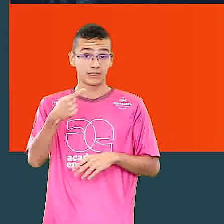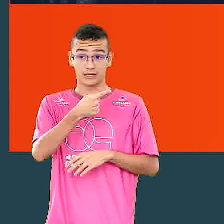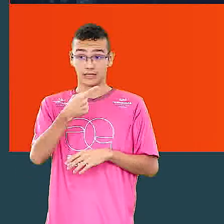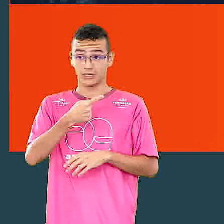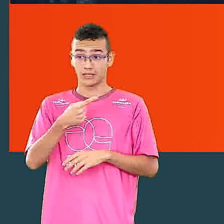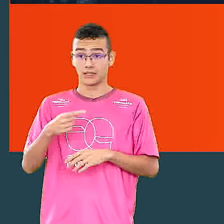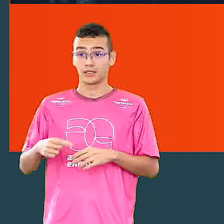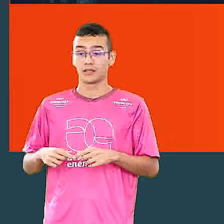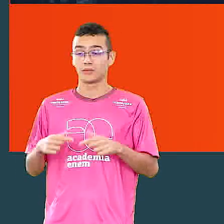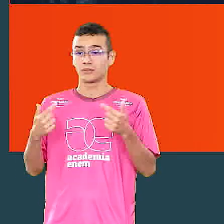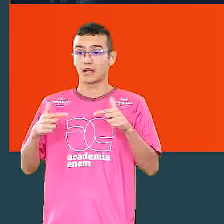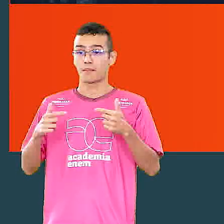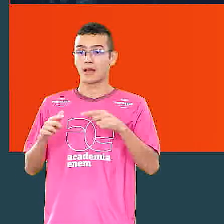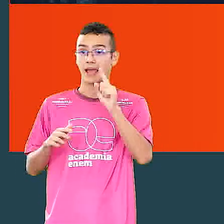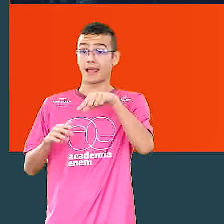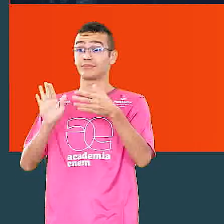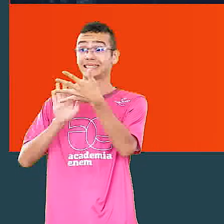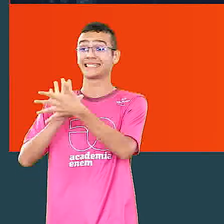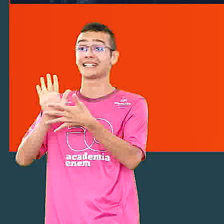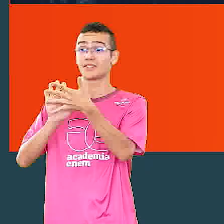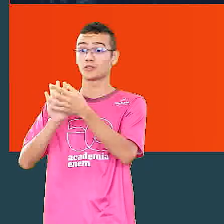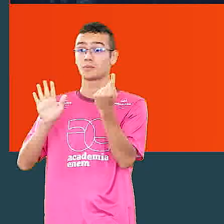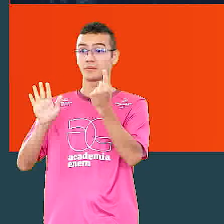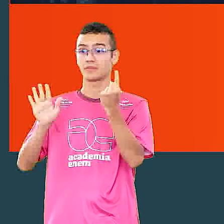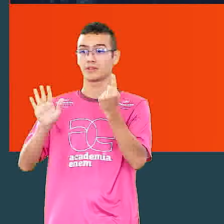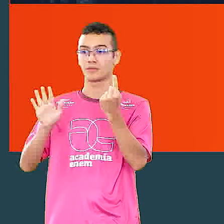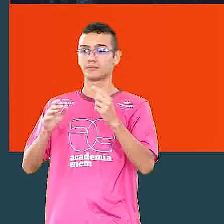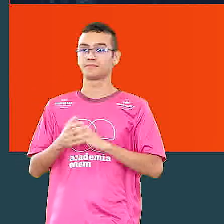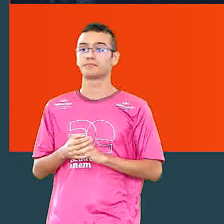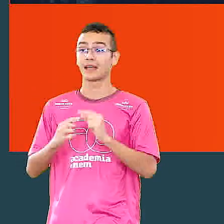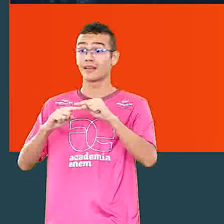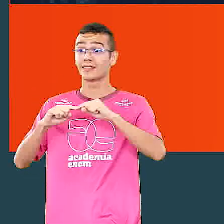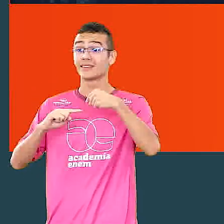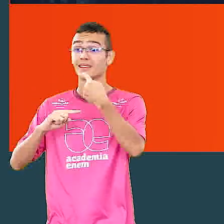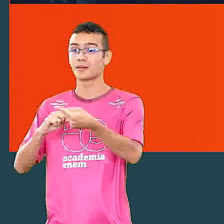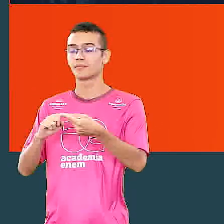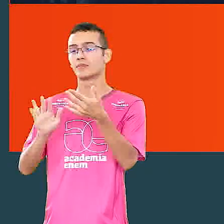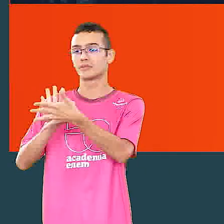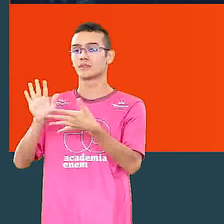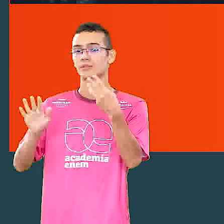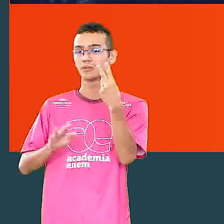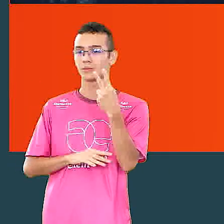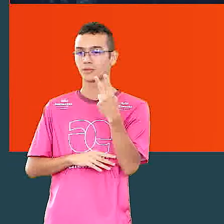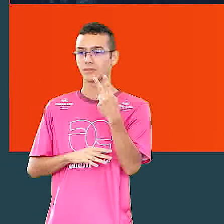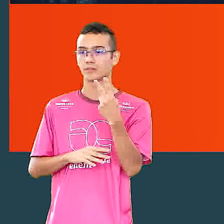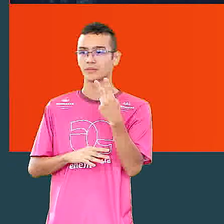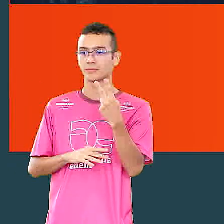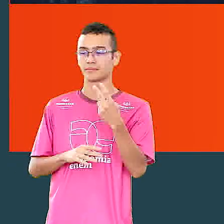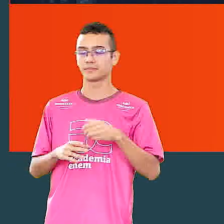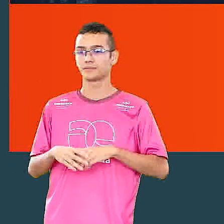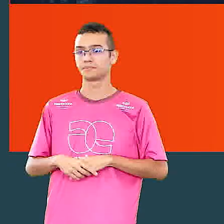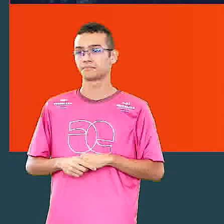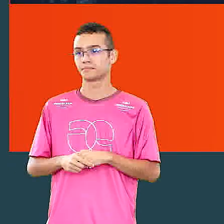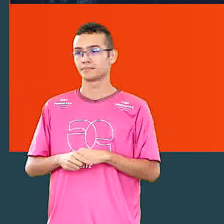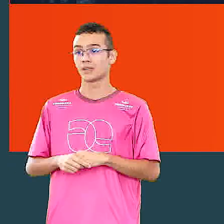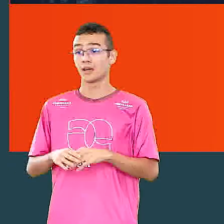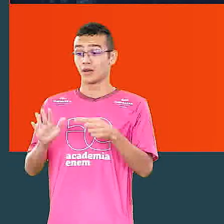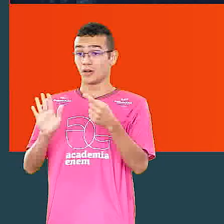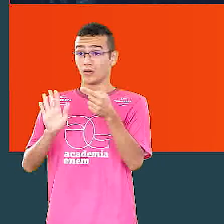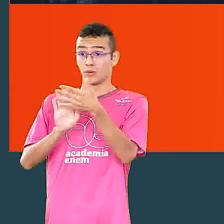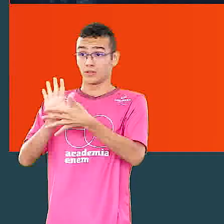falando sobre o primeiro texto, o que ele diz, e o segundo texto, o que ele diz, né? O primeiro texto está falando sobre acentuar